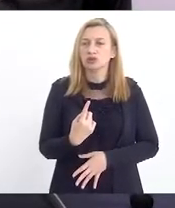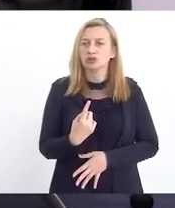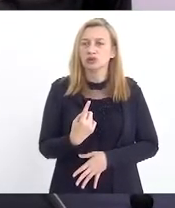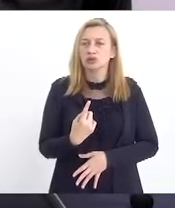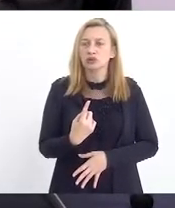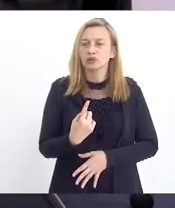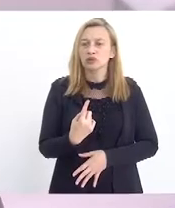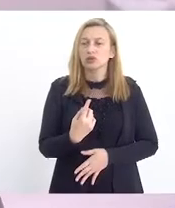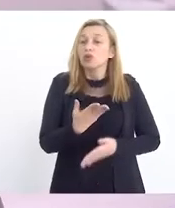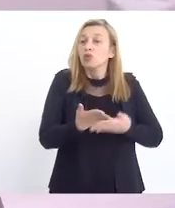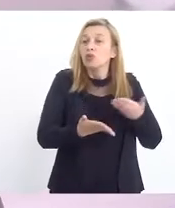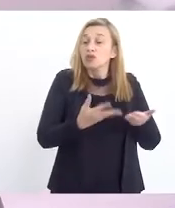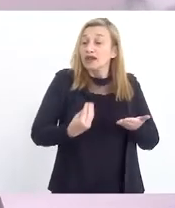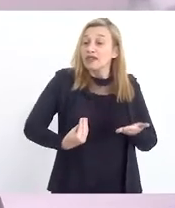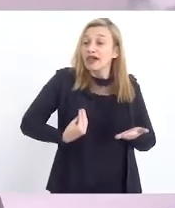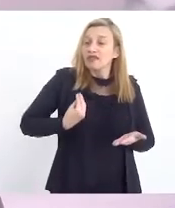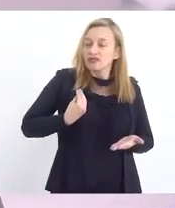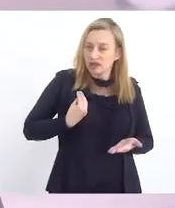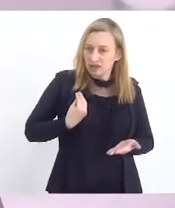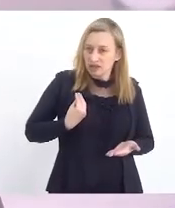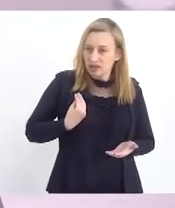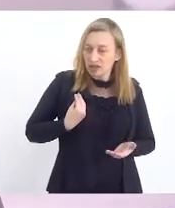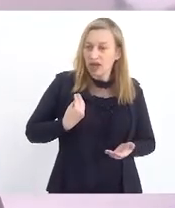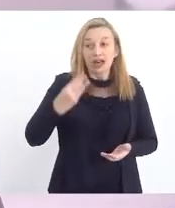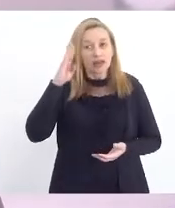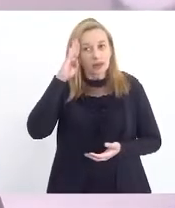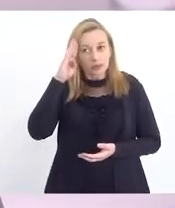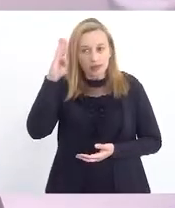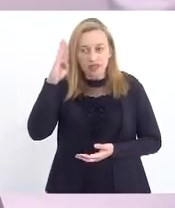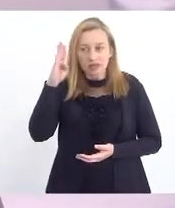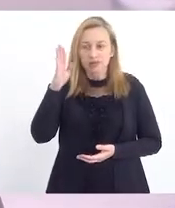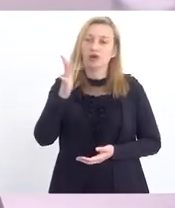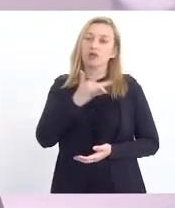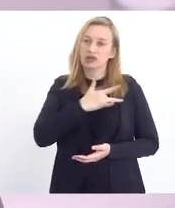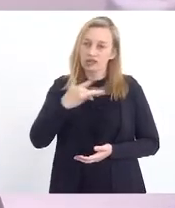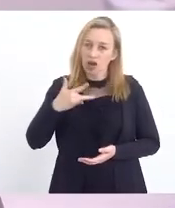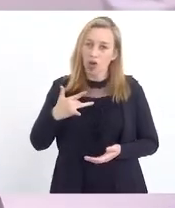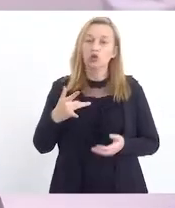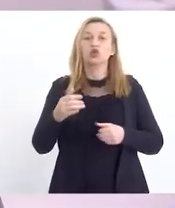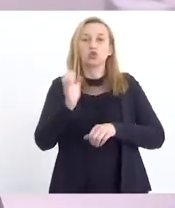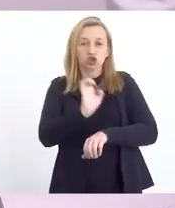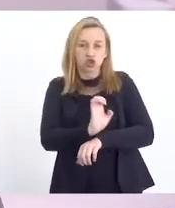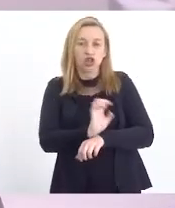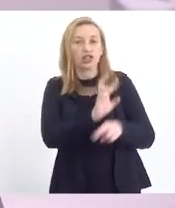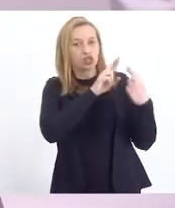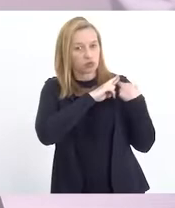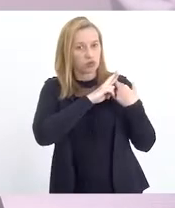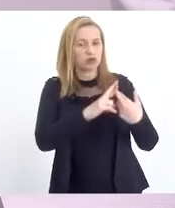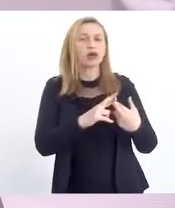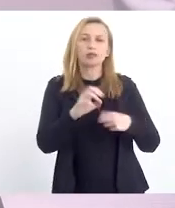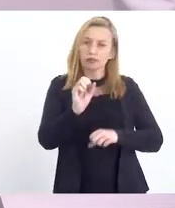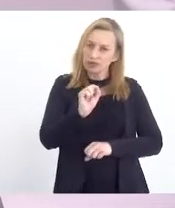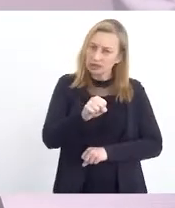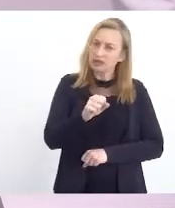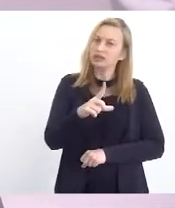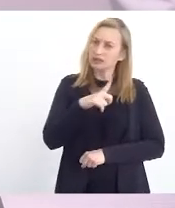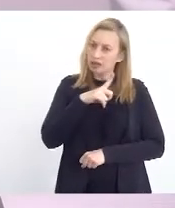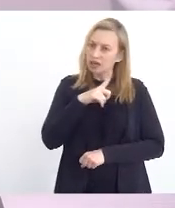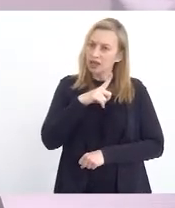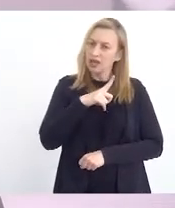essencial à vida, né, indispensável à saúde, e o Estado precisa cumprir a sua responsabilidade, e nós